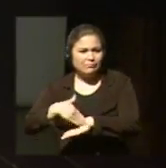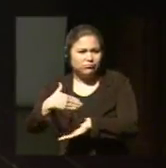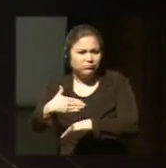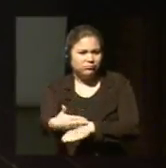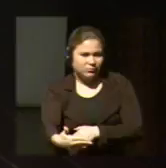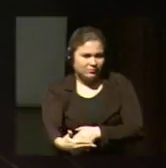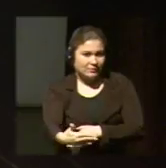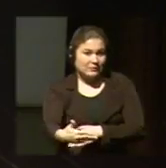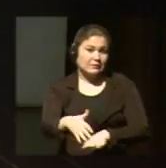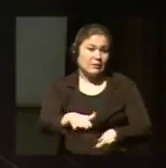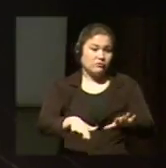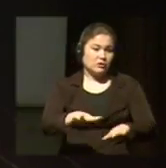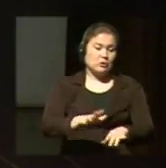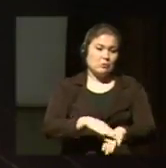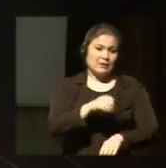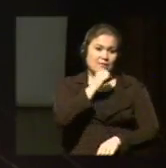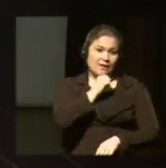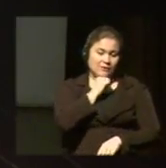entre os mais velhos.